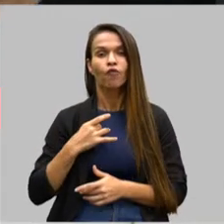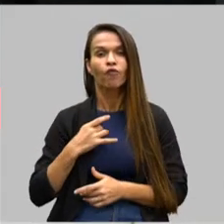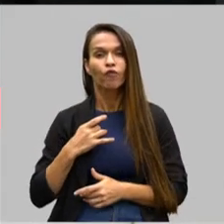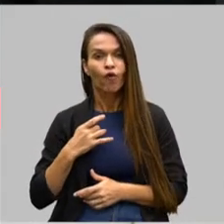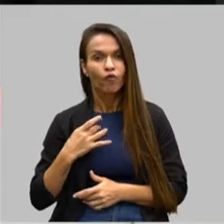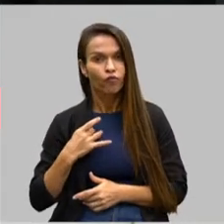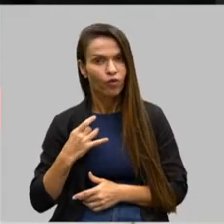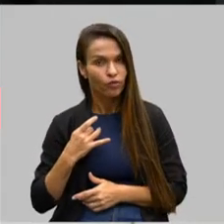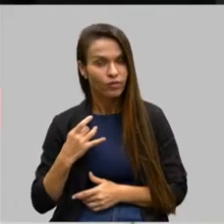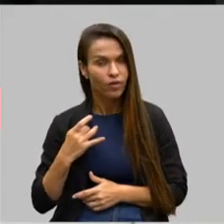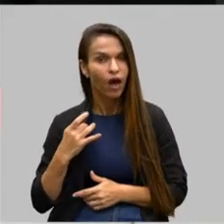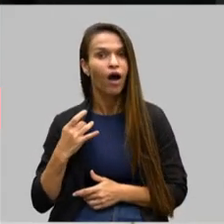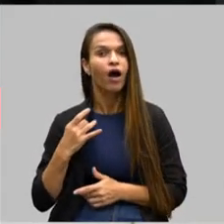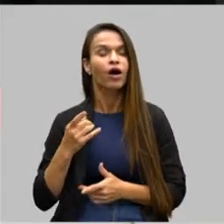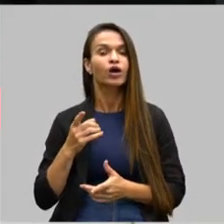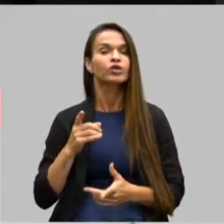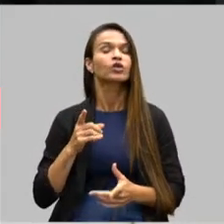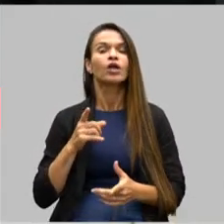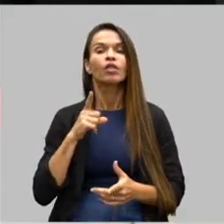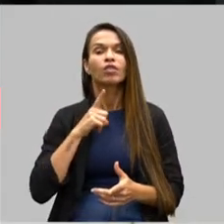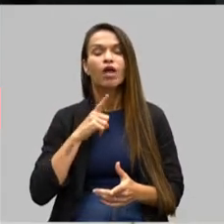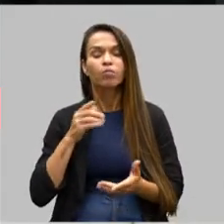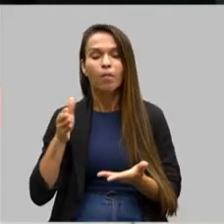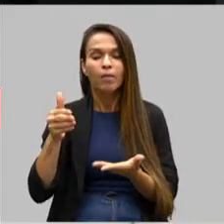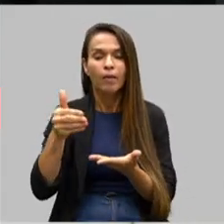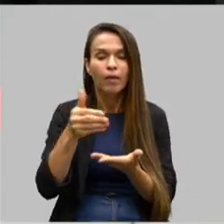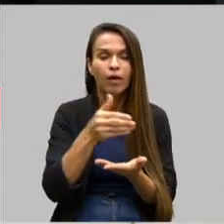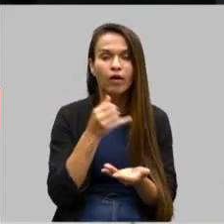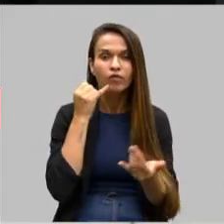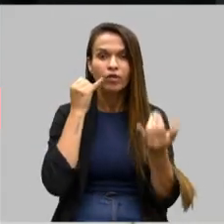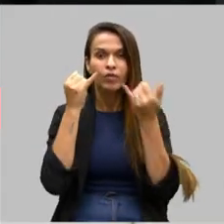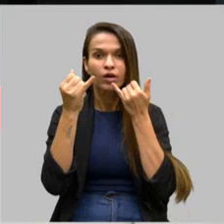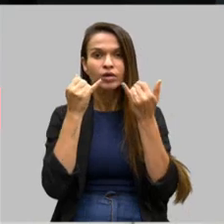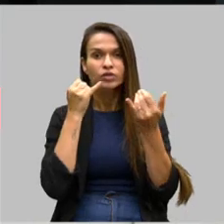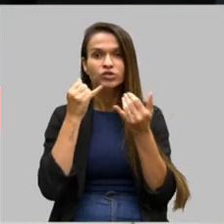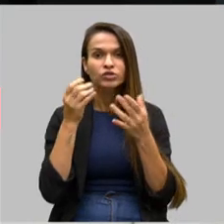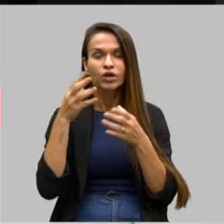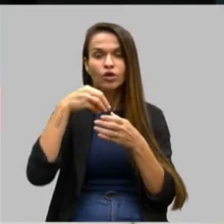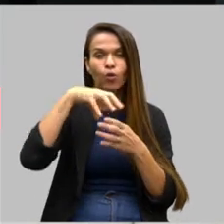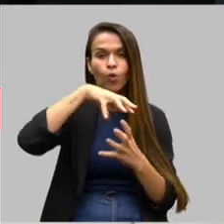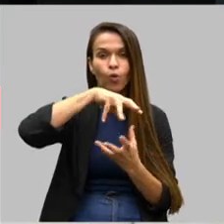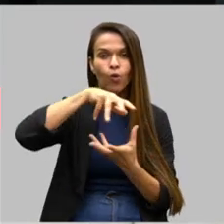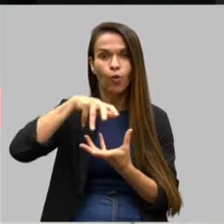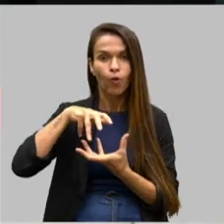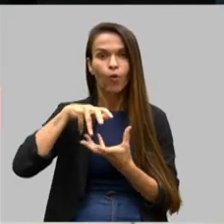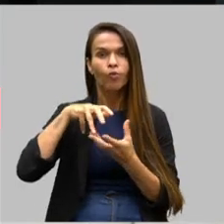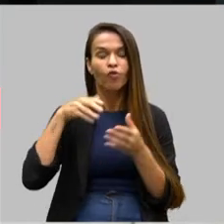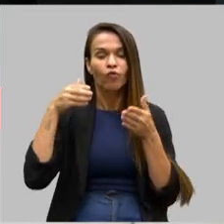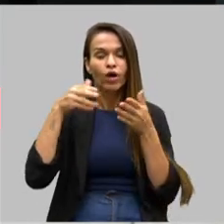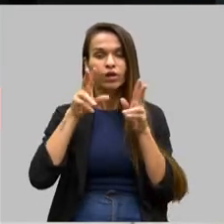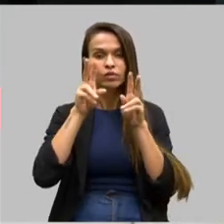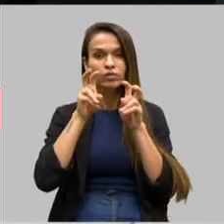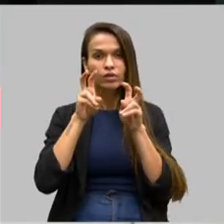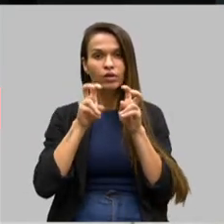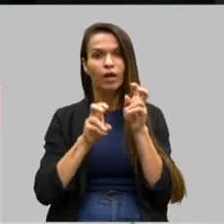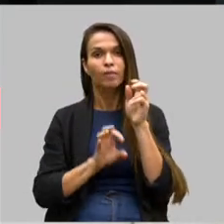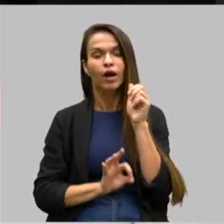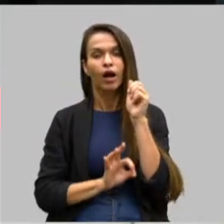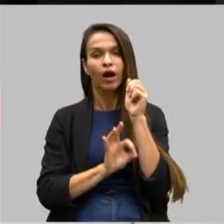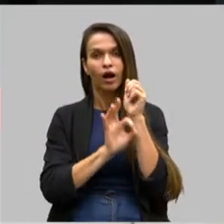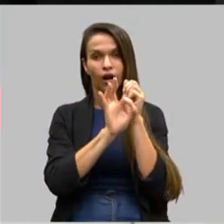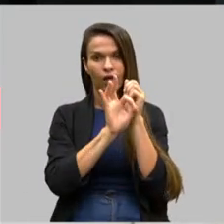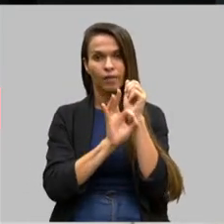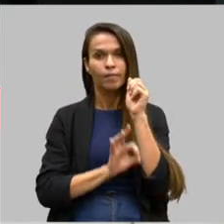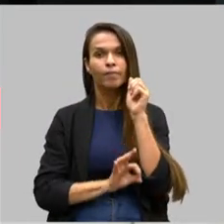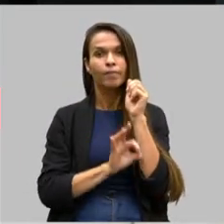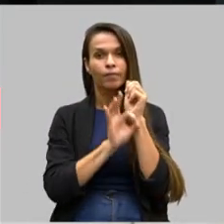cortesia, juntando as informações produzidas no globo sobre o clima. Só que, para ter essas informações